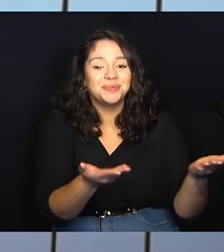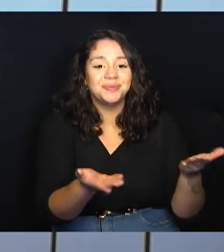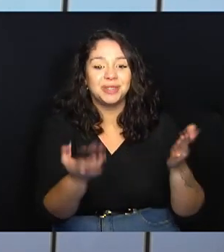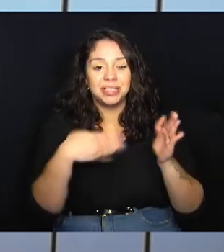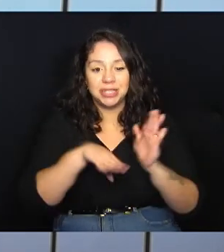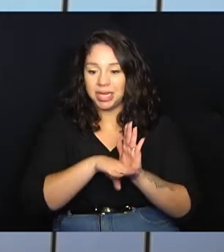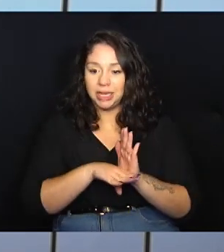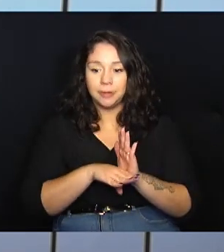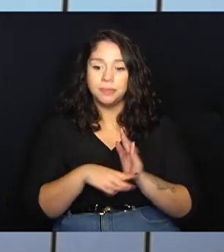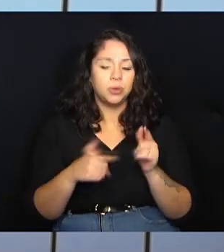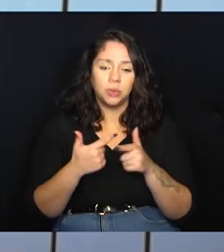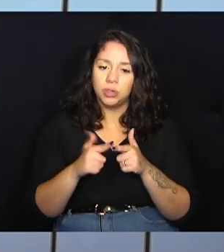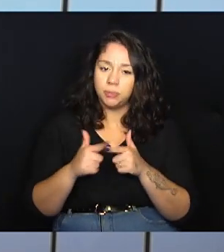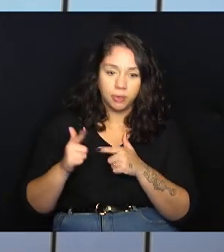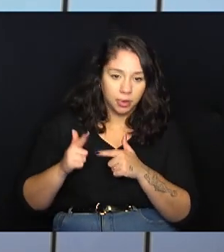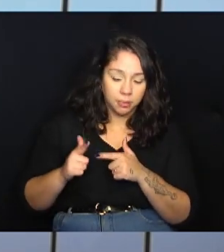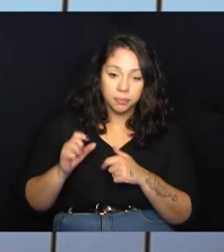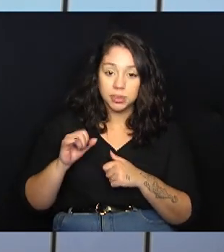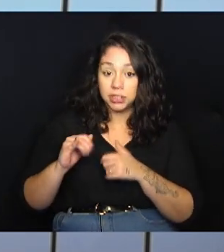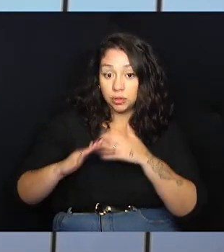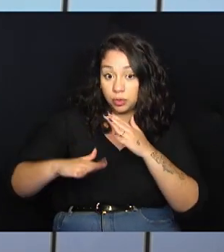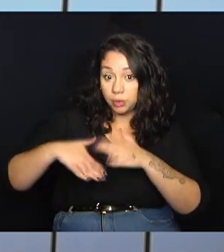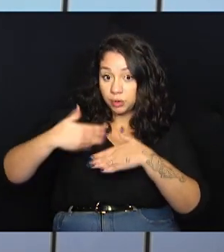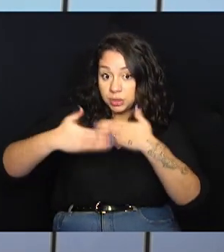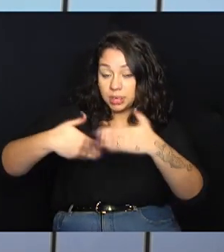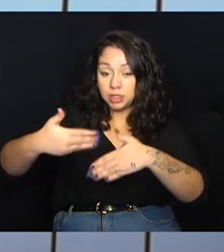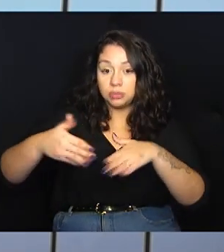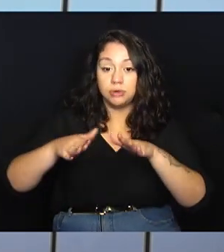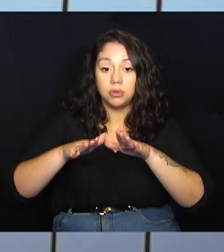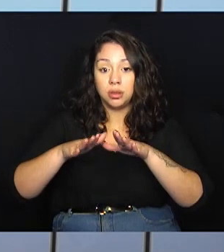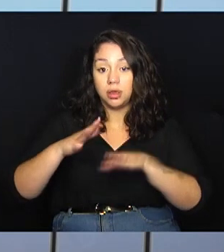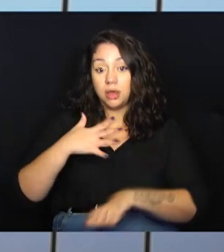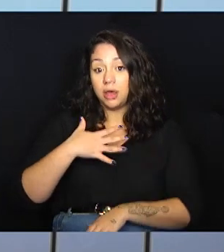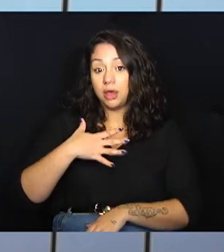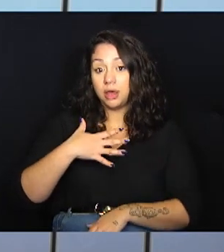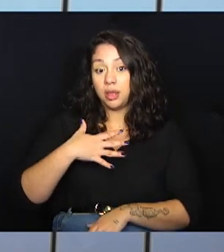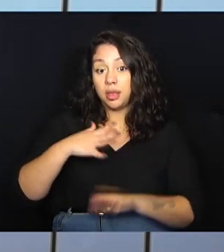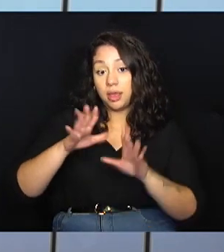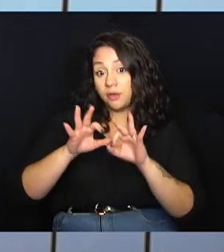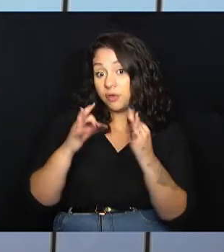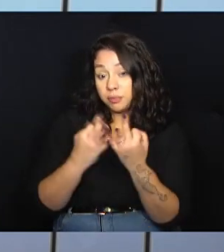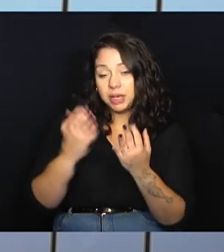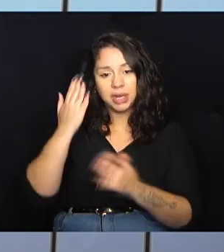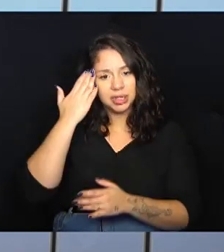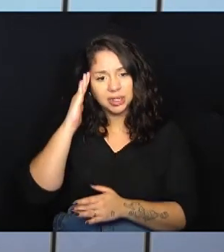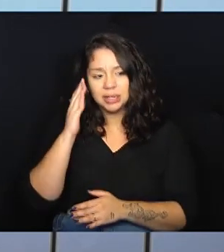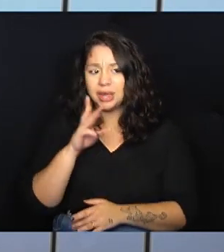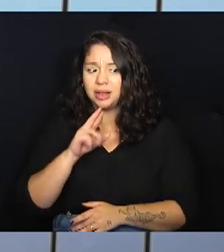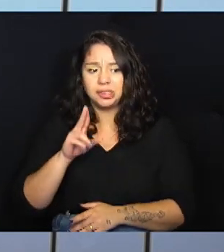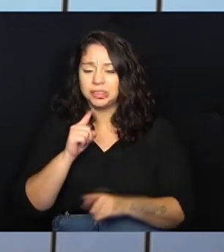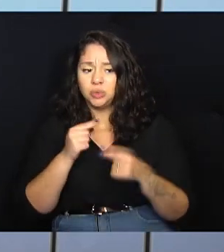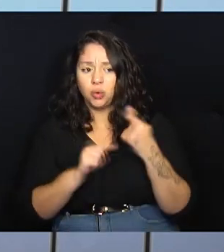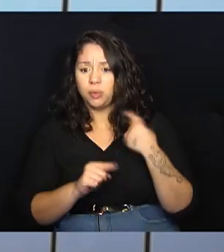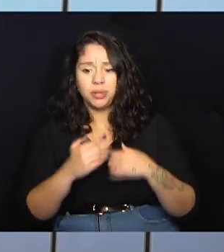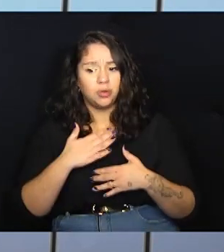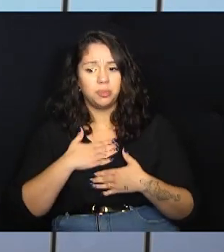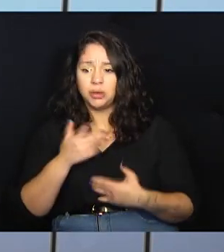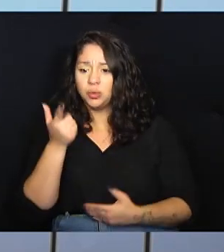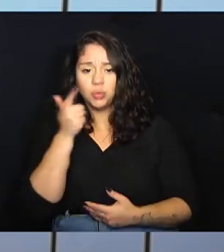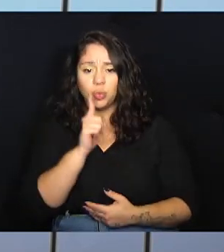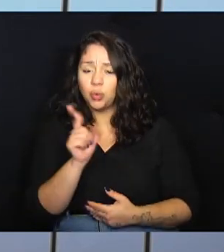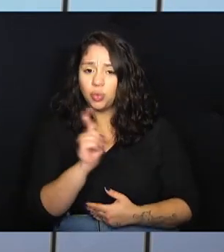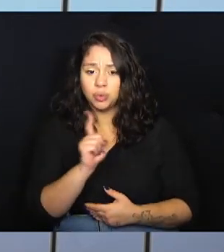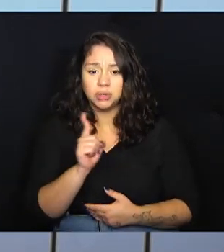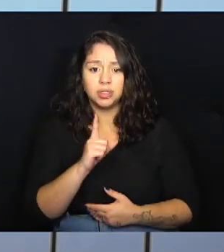problema nenhum. Se no processo a família entender que realmente não é para ela não dá conta de fazer